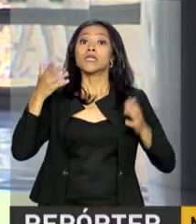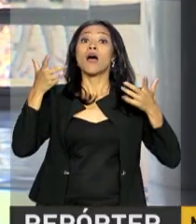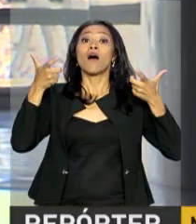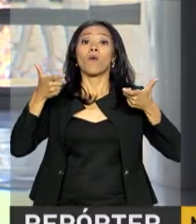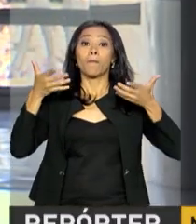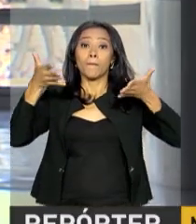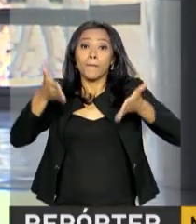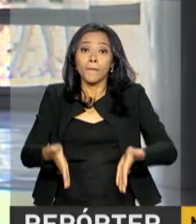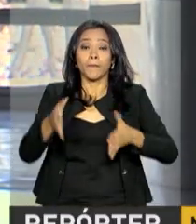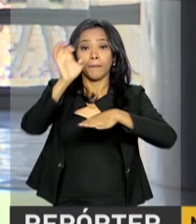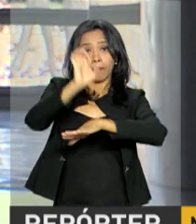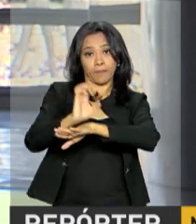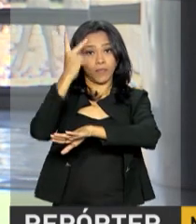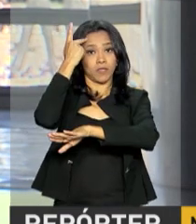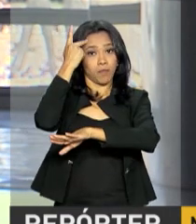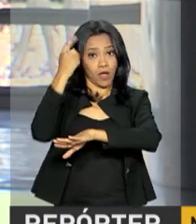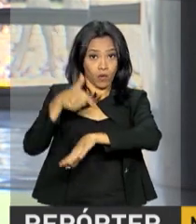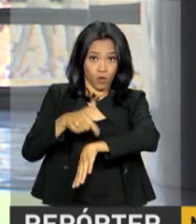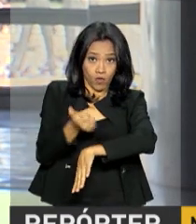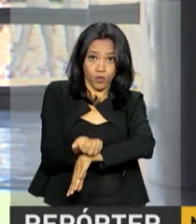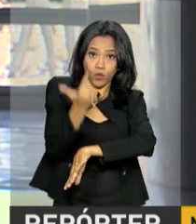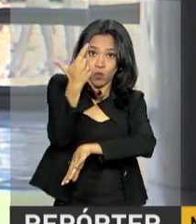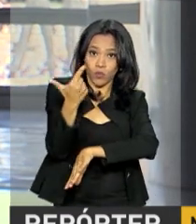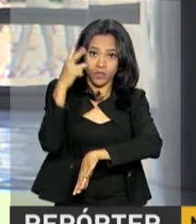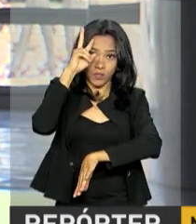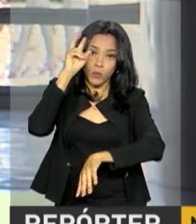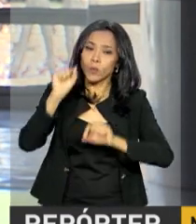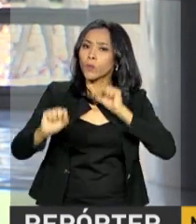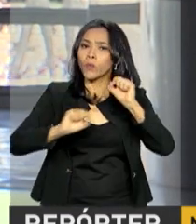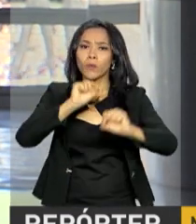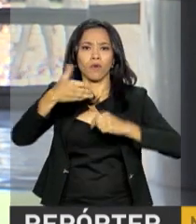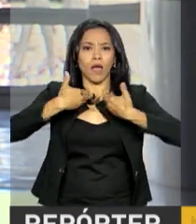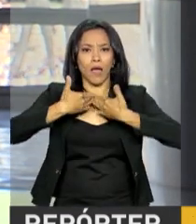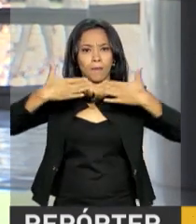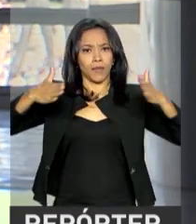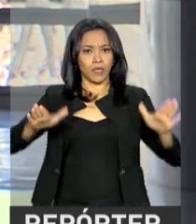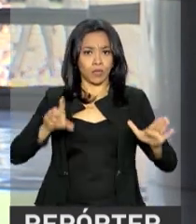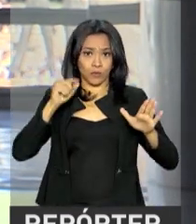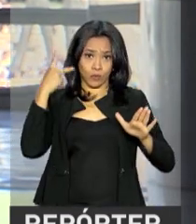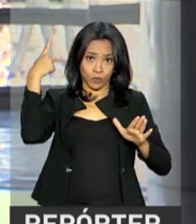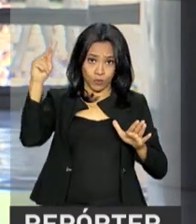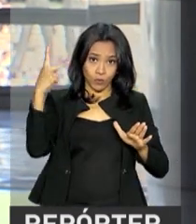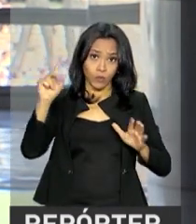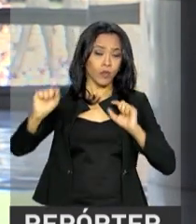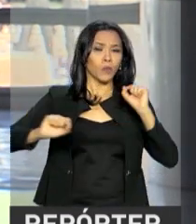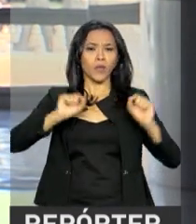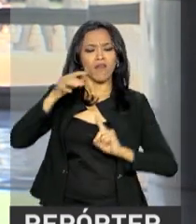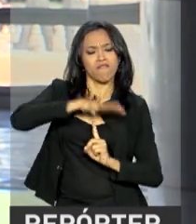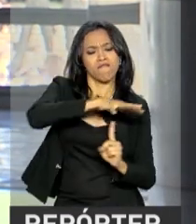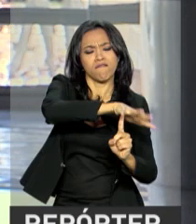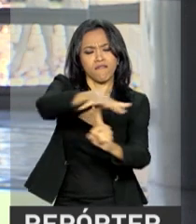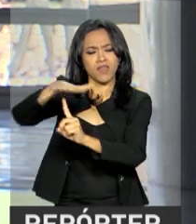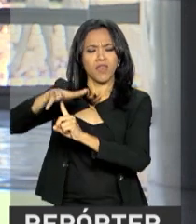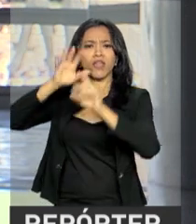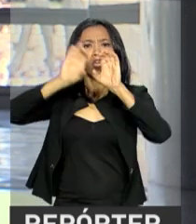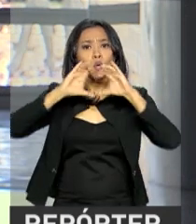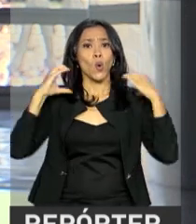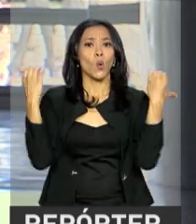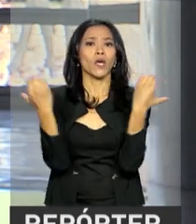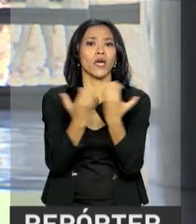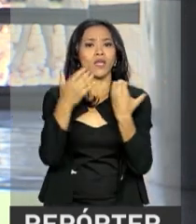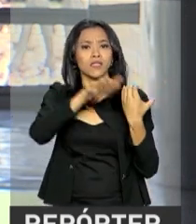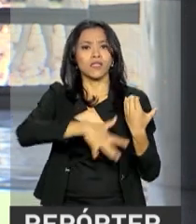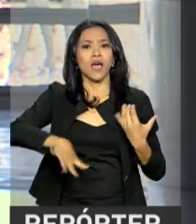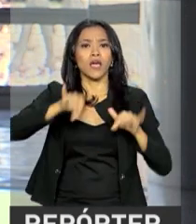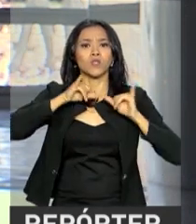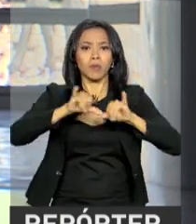a partir do meio-dia desta segunda-feira da abertura da apas ou 2018 que a maior feira e congresso de supermercadistas